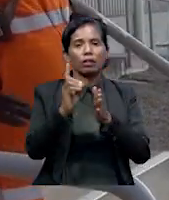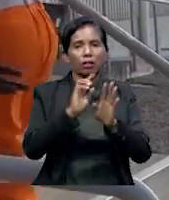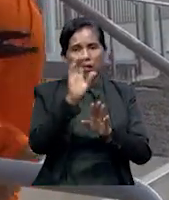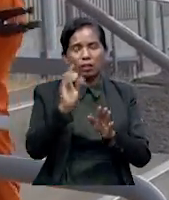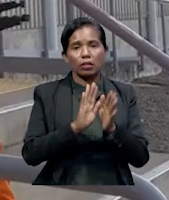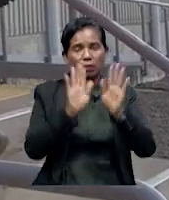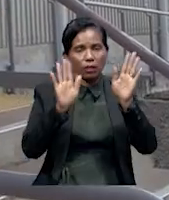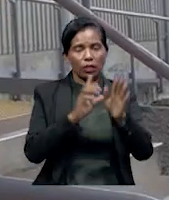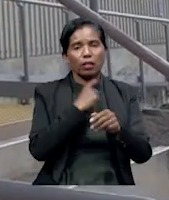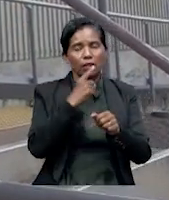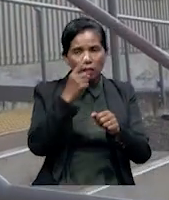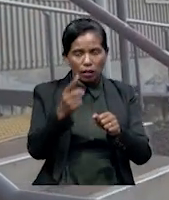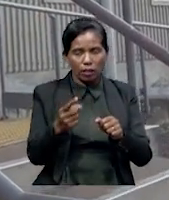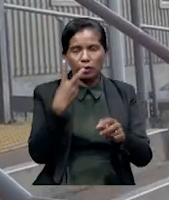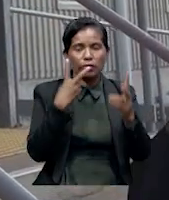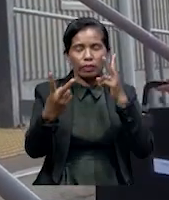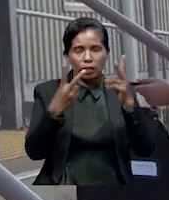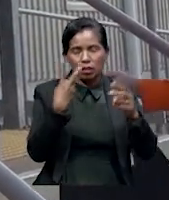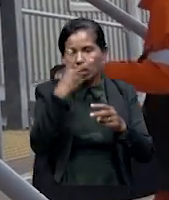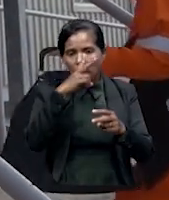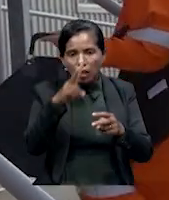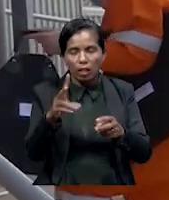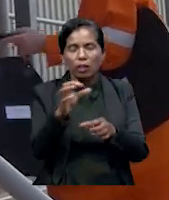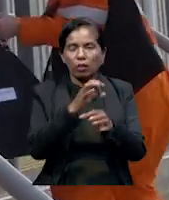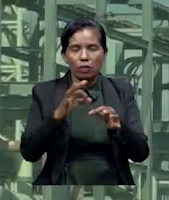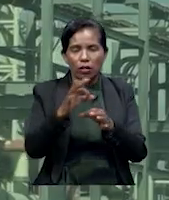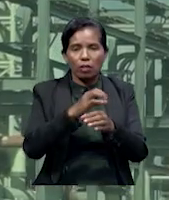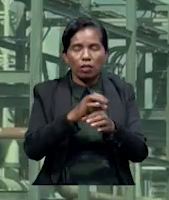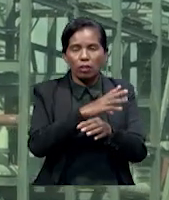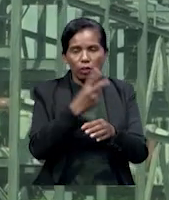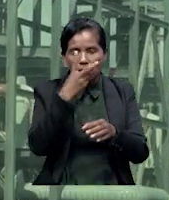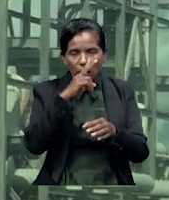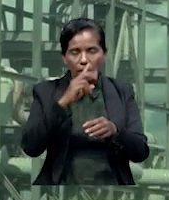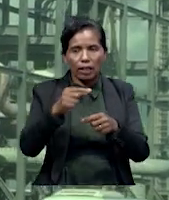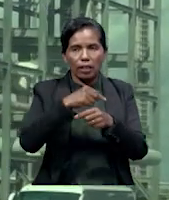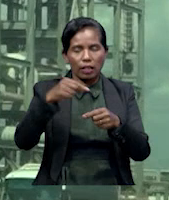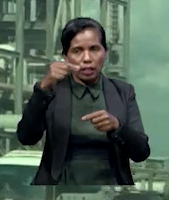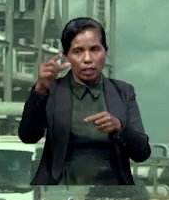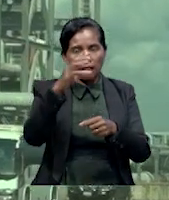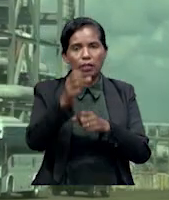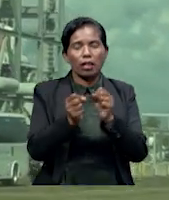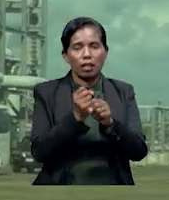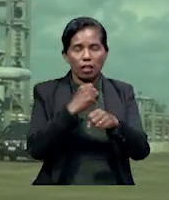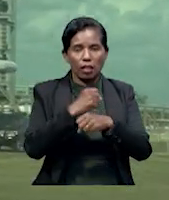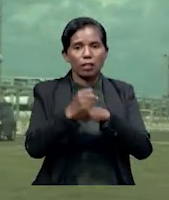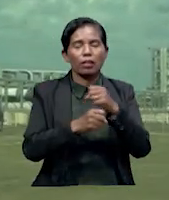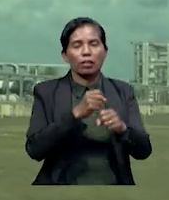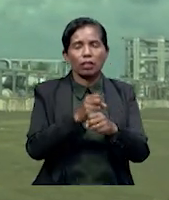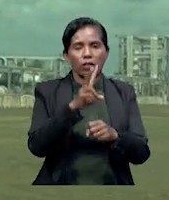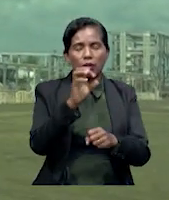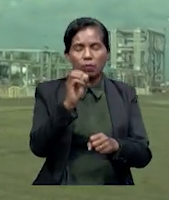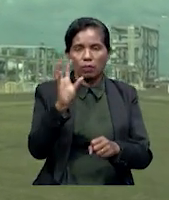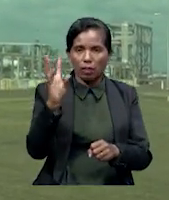observa a instalação gás natural liquefeito GNL e dado em Austrália, na Bemaxere, desde Tinarihon Ruanen, o se